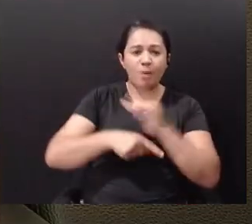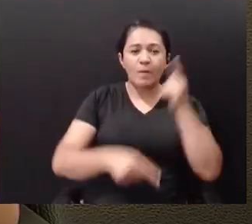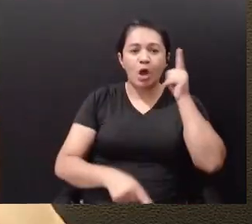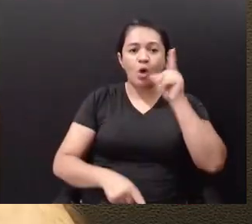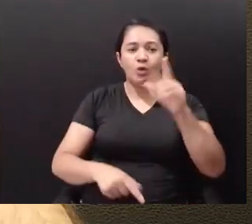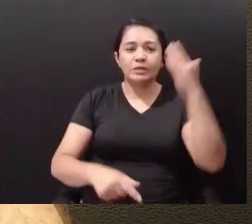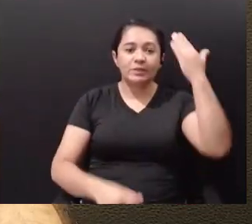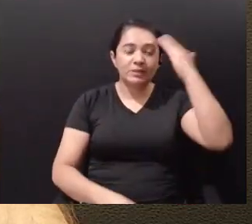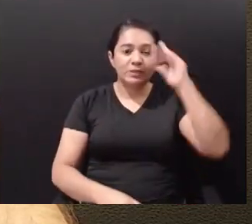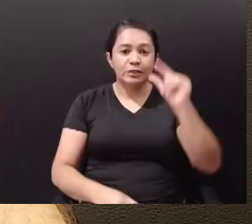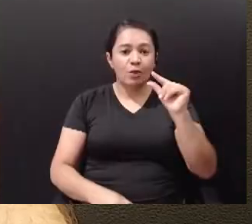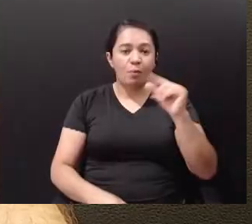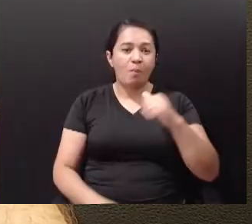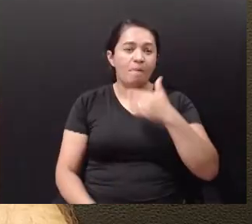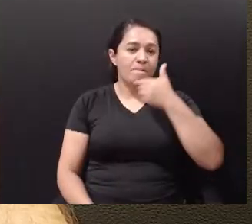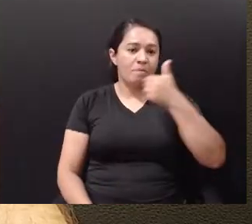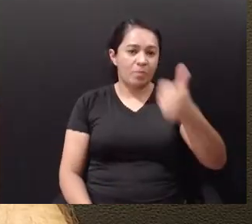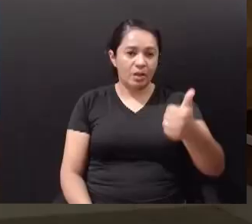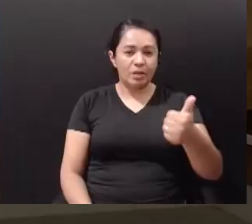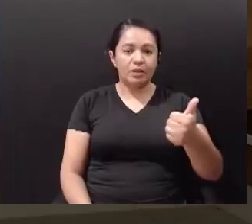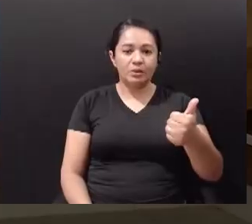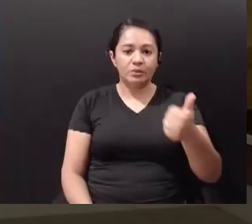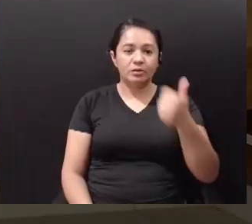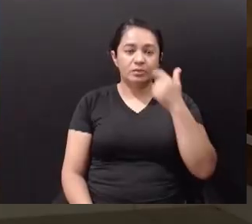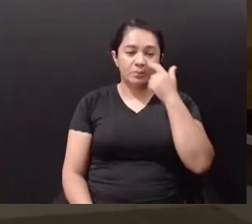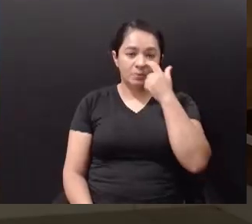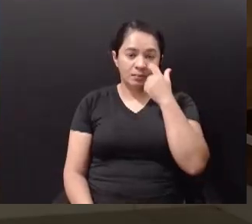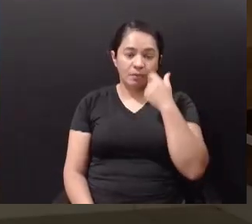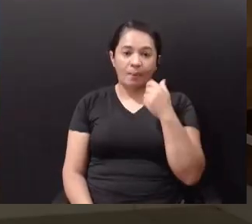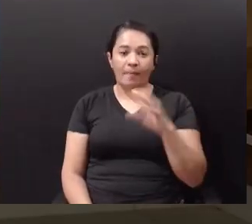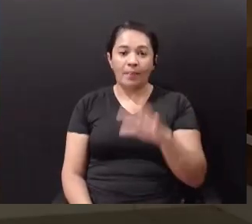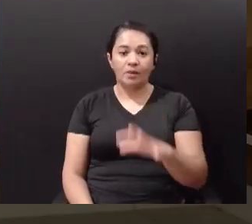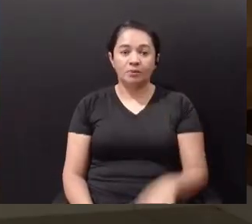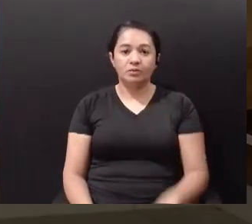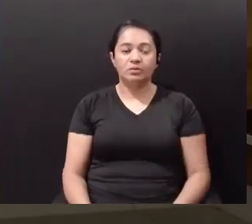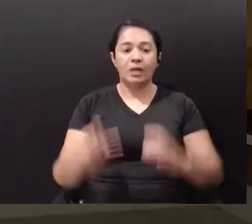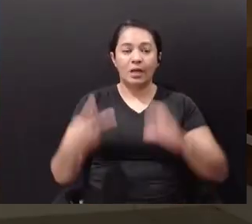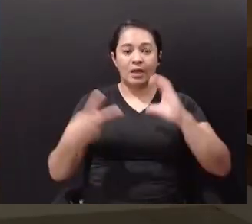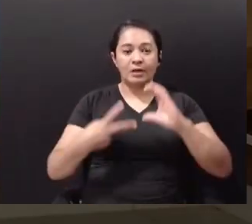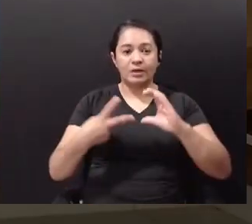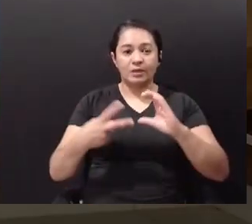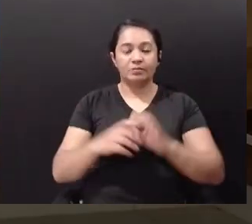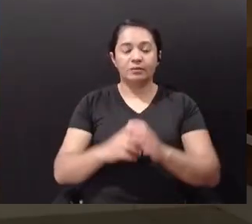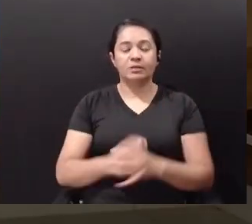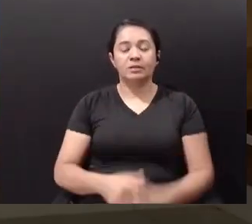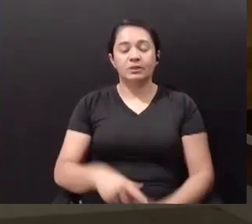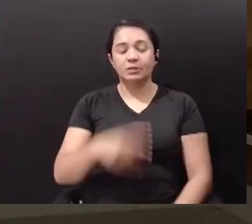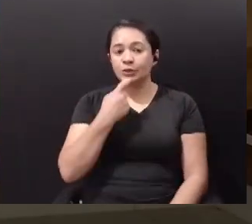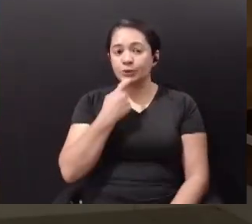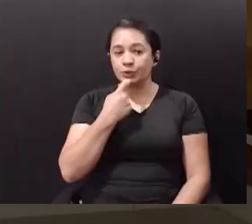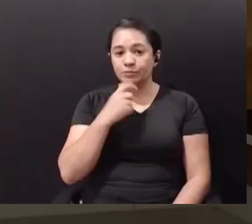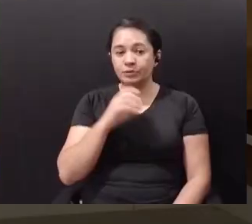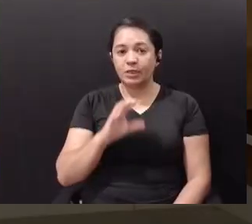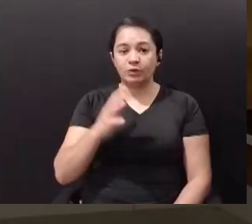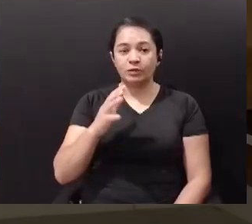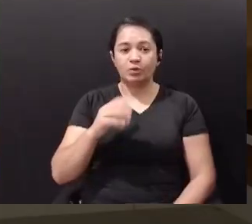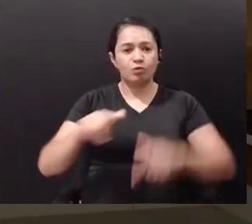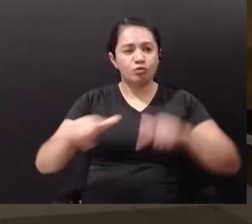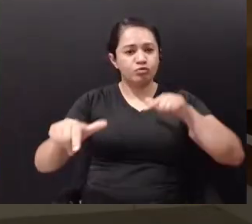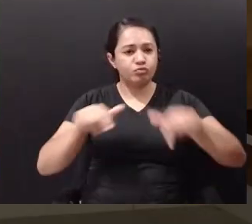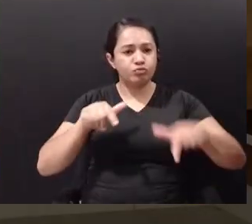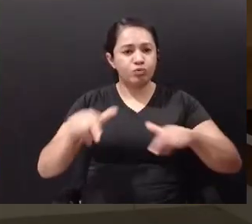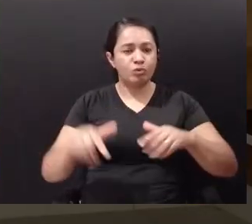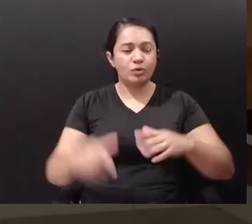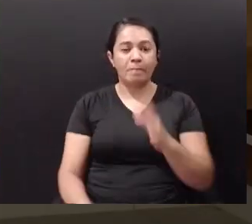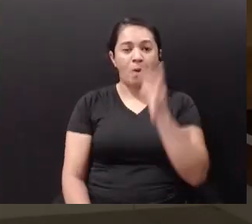melhor essa situação. A Câmara Municipal de Campinas teve uma atuação muito presente em